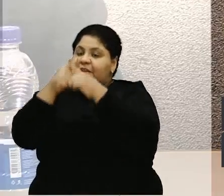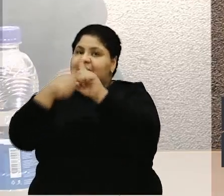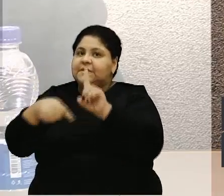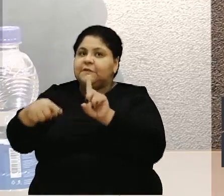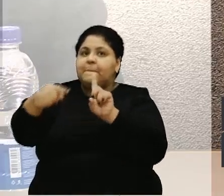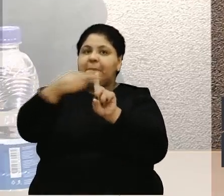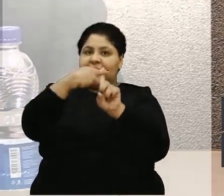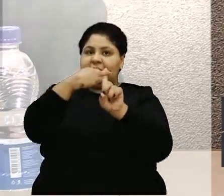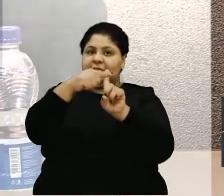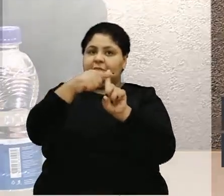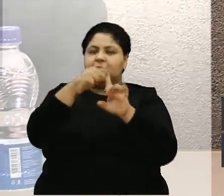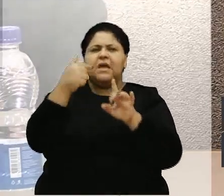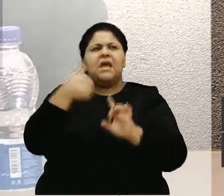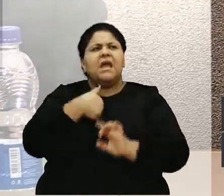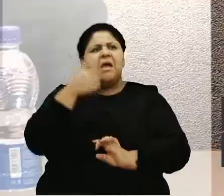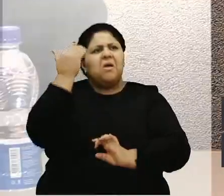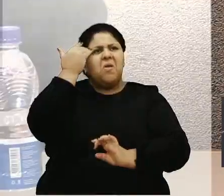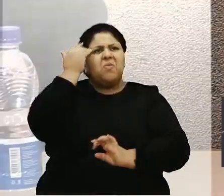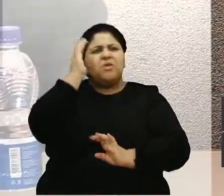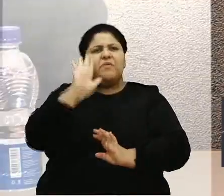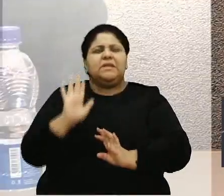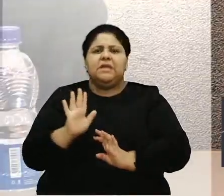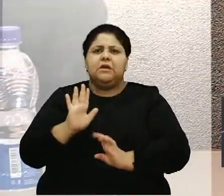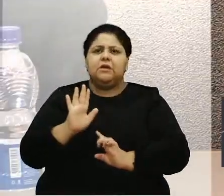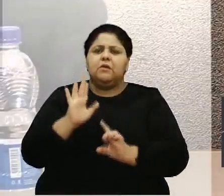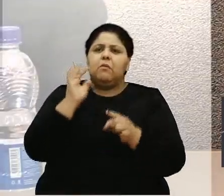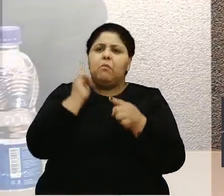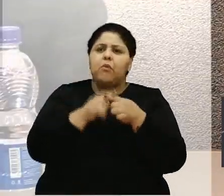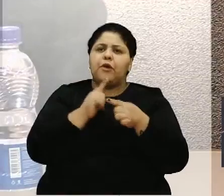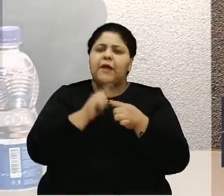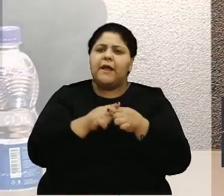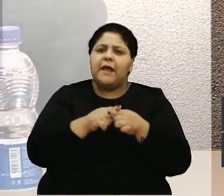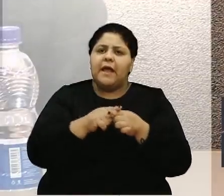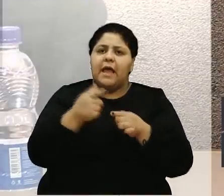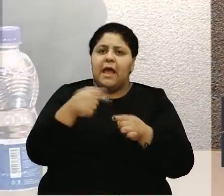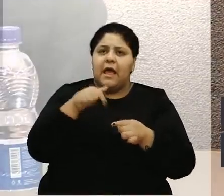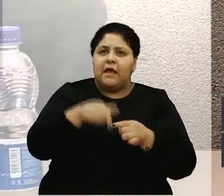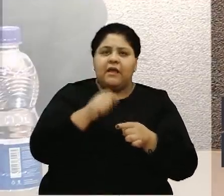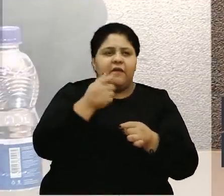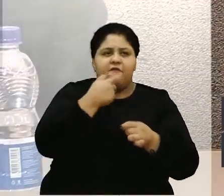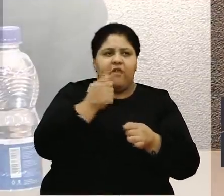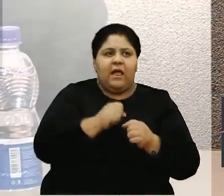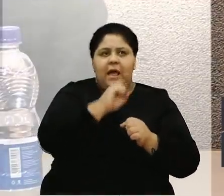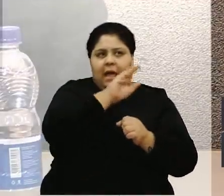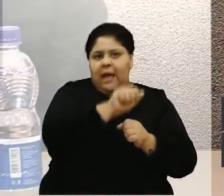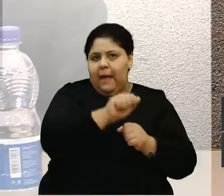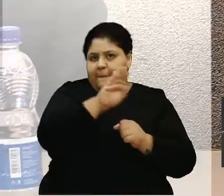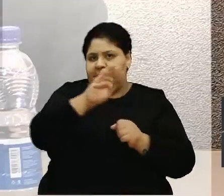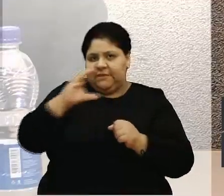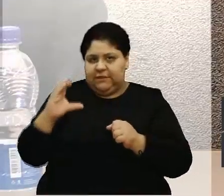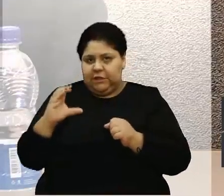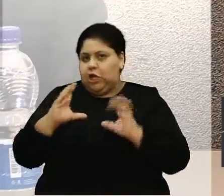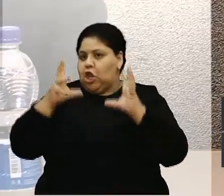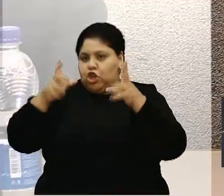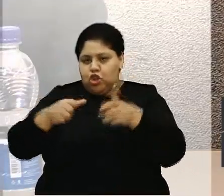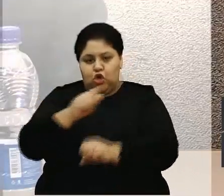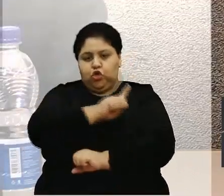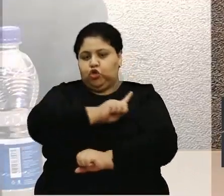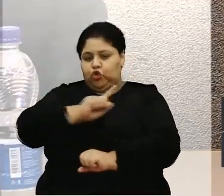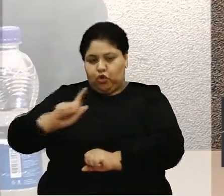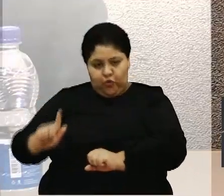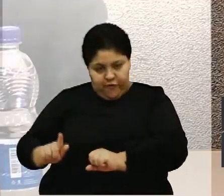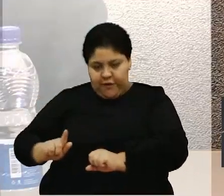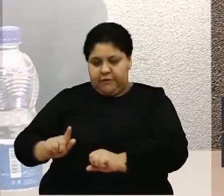Então eu não entendo o porquê, e aqui eu não vou falar de A, B ou C, porque todos os governos que vieram